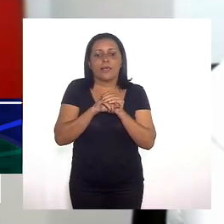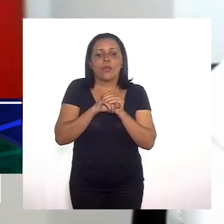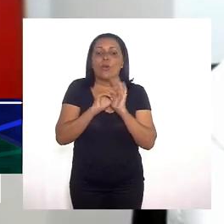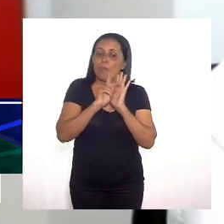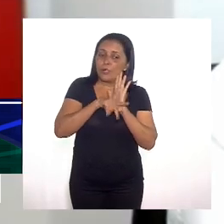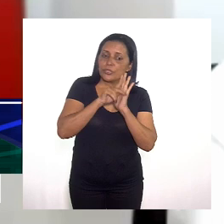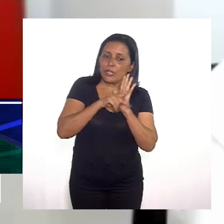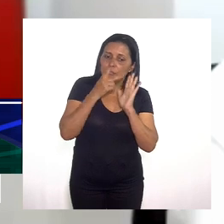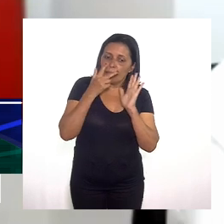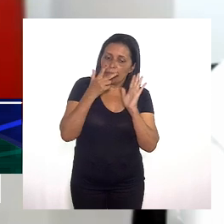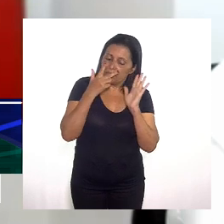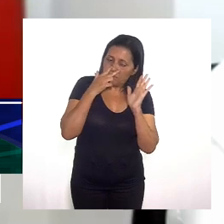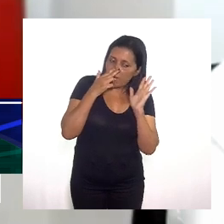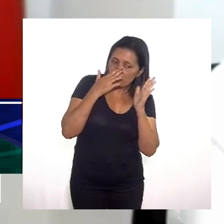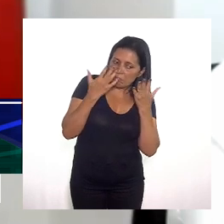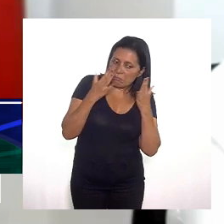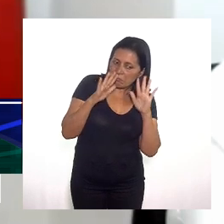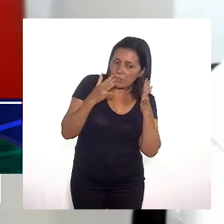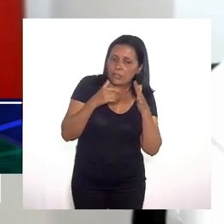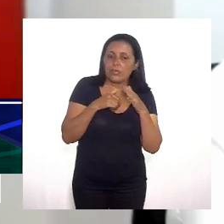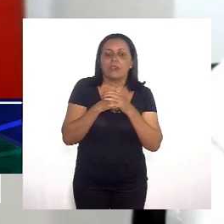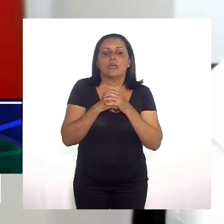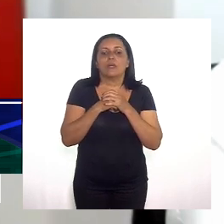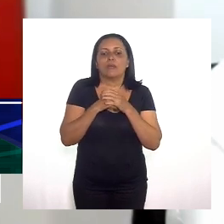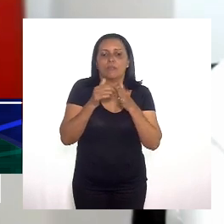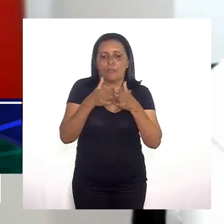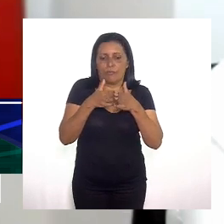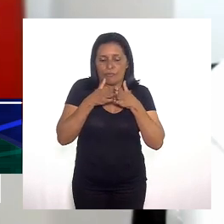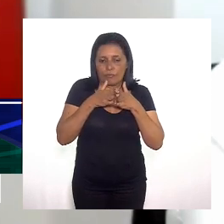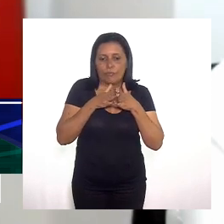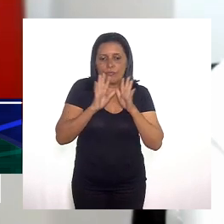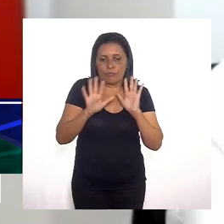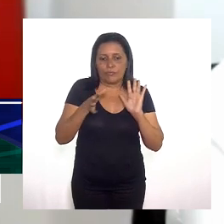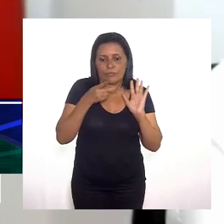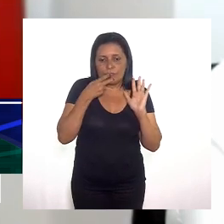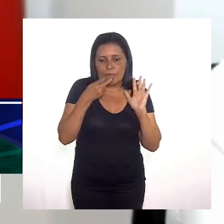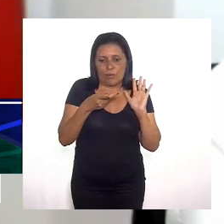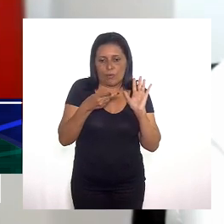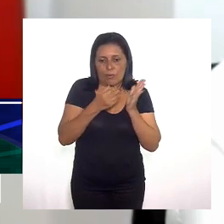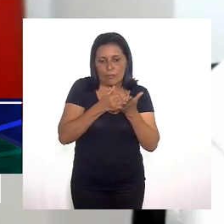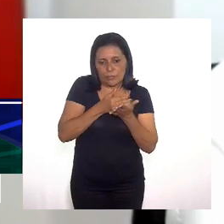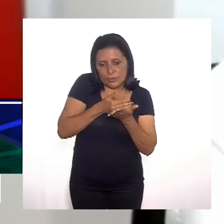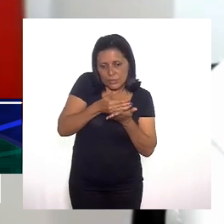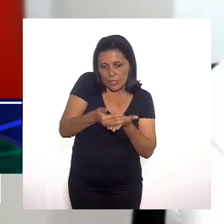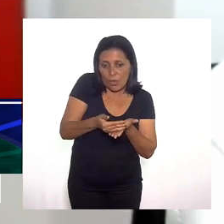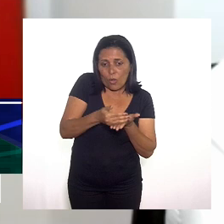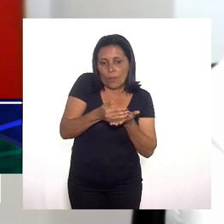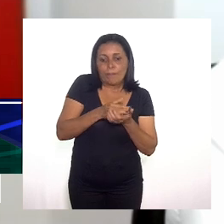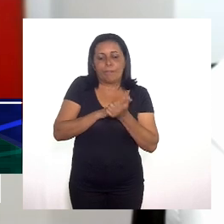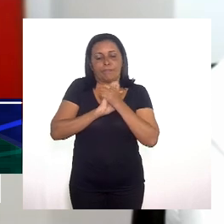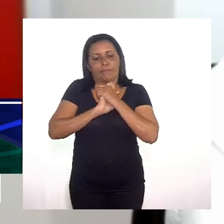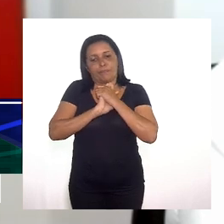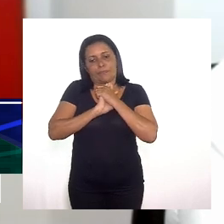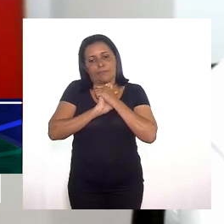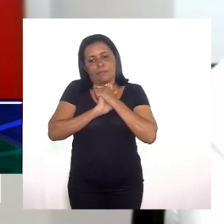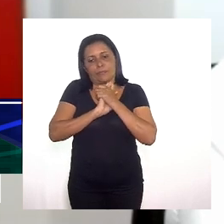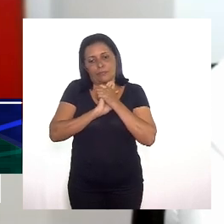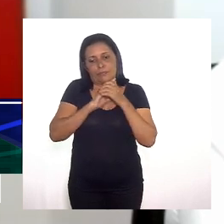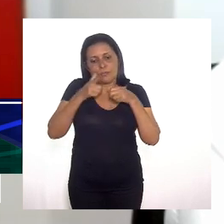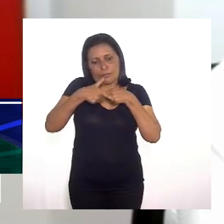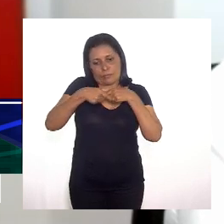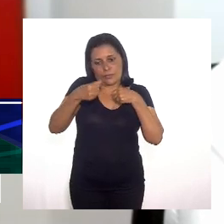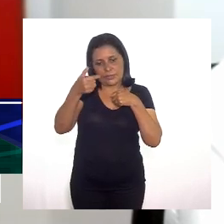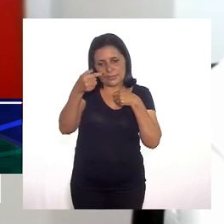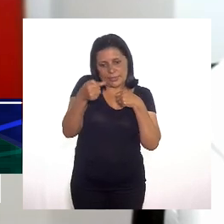parecido. Nesse caso, pelo que eu entendi que Vossa Excelência falou na inicial, é que o artigo